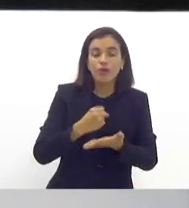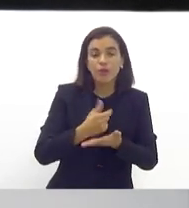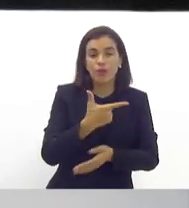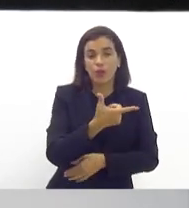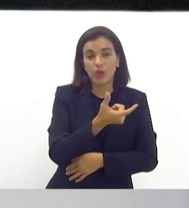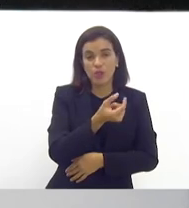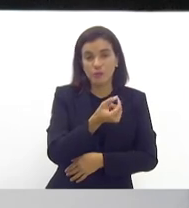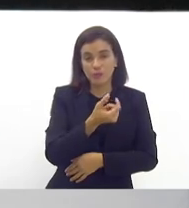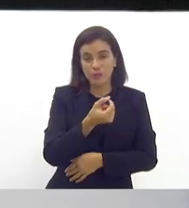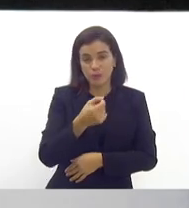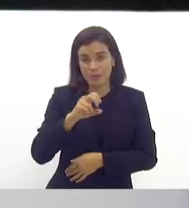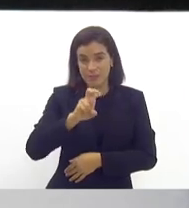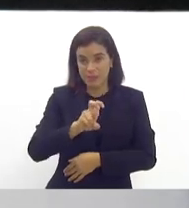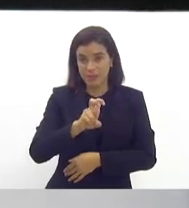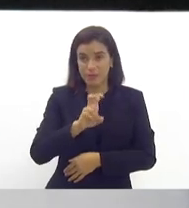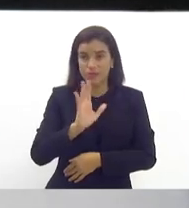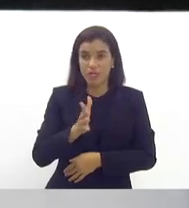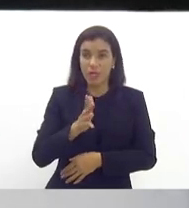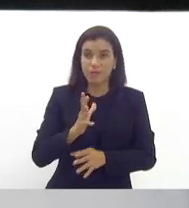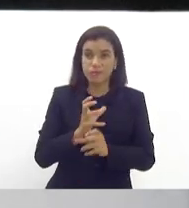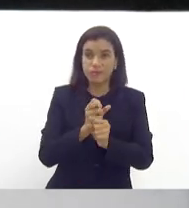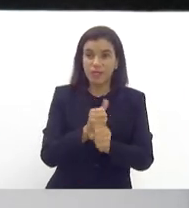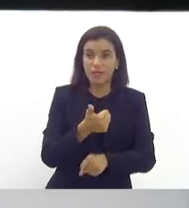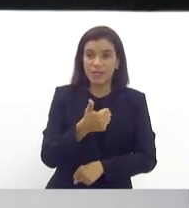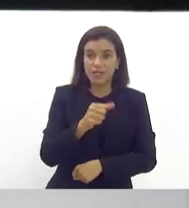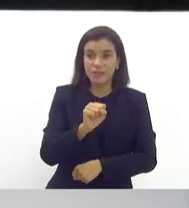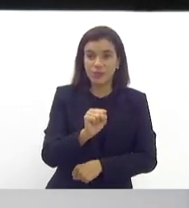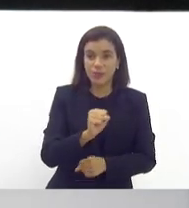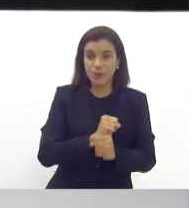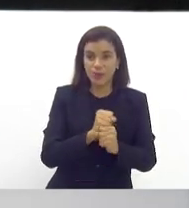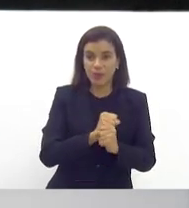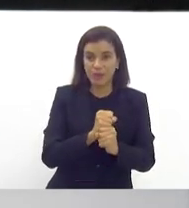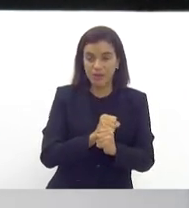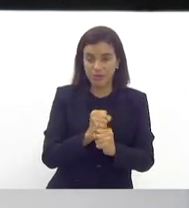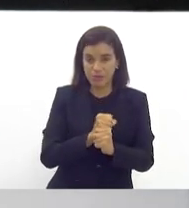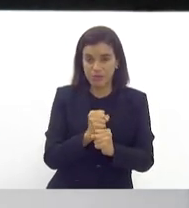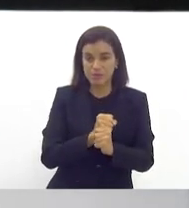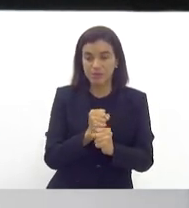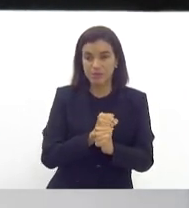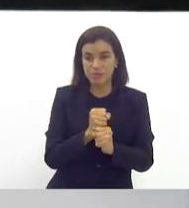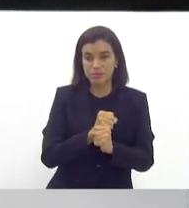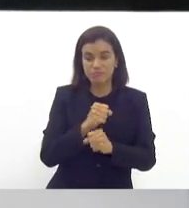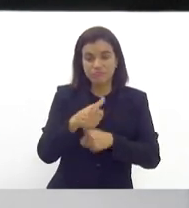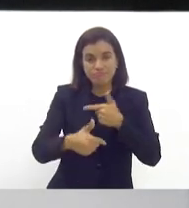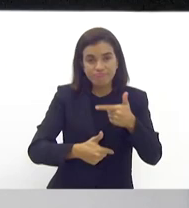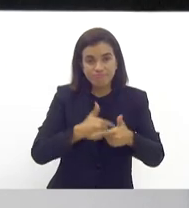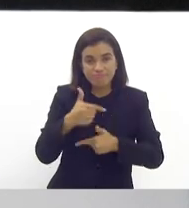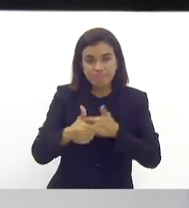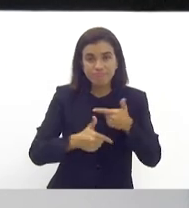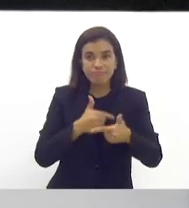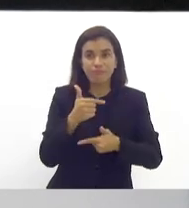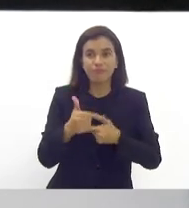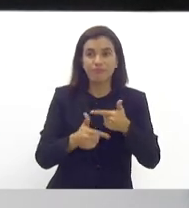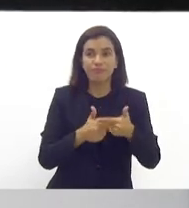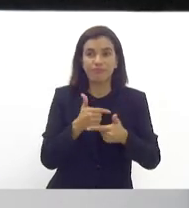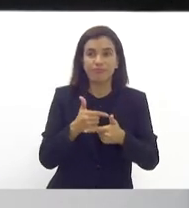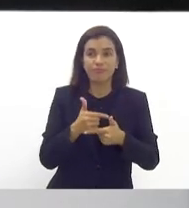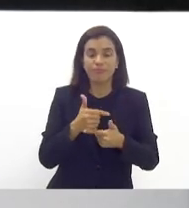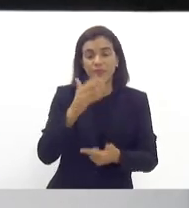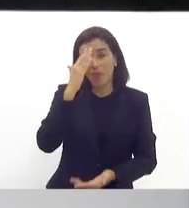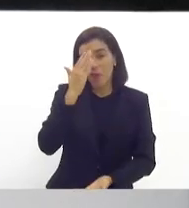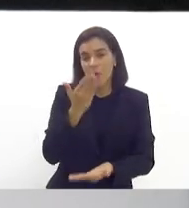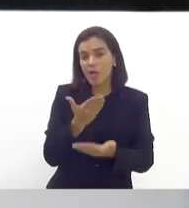São 18 anos atuando junto com os meus colegas e eu acredito muito na palavra